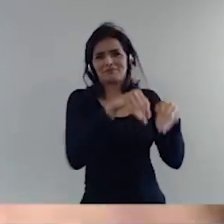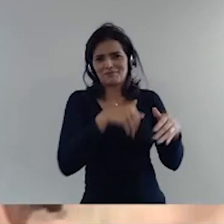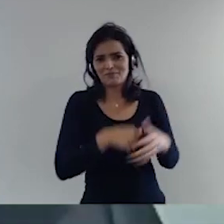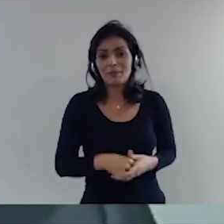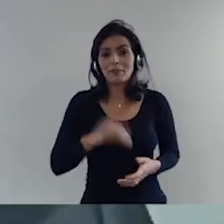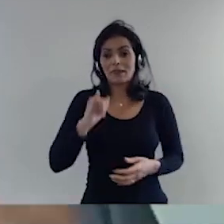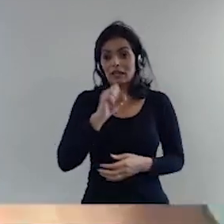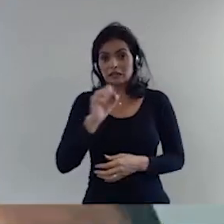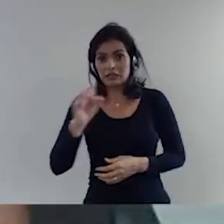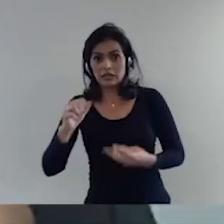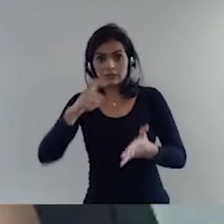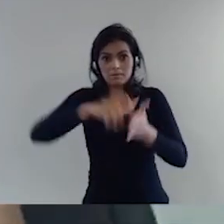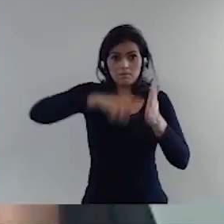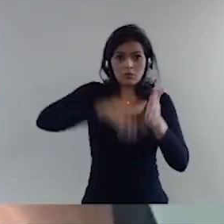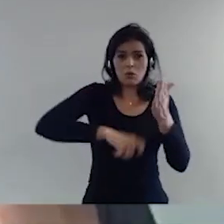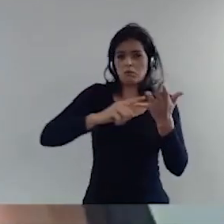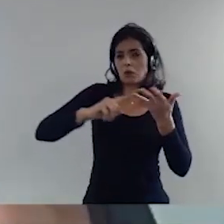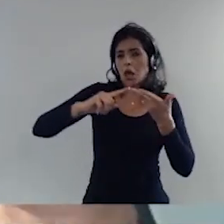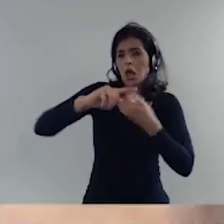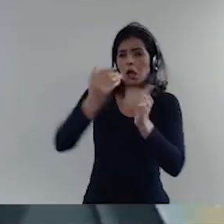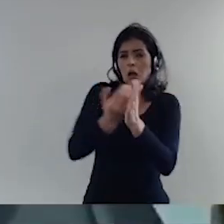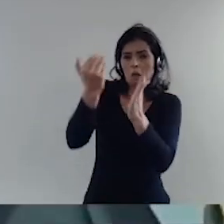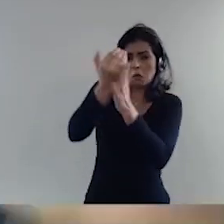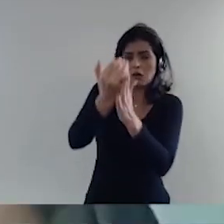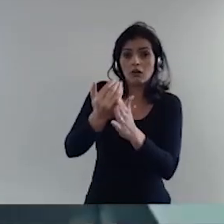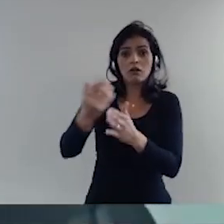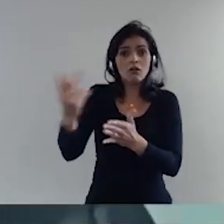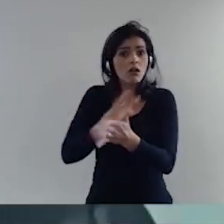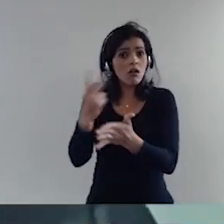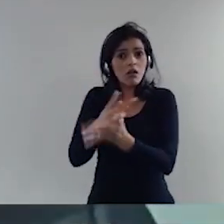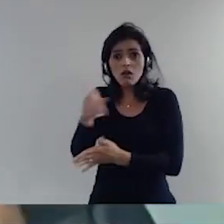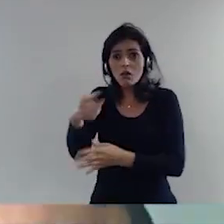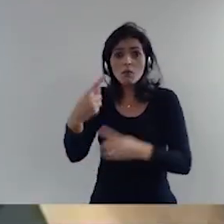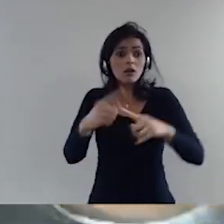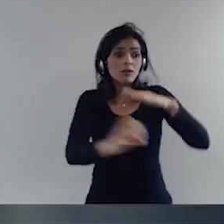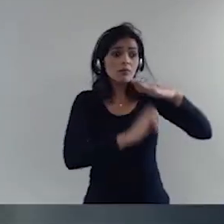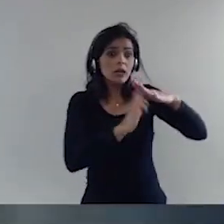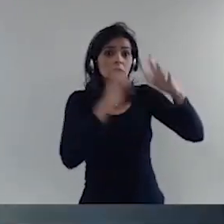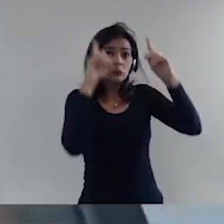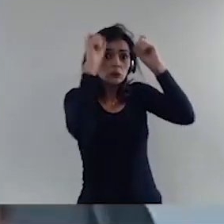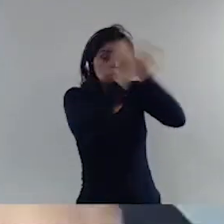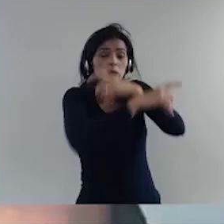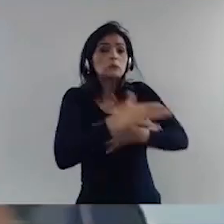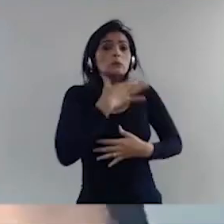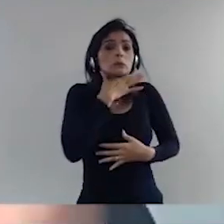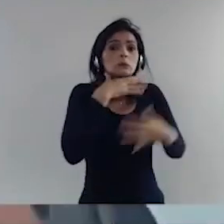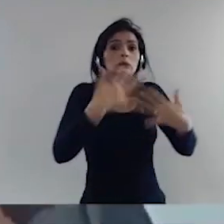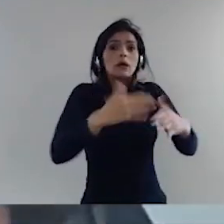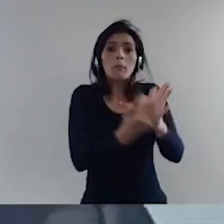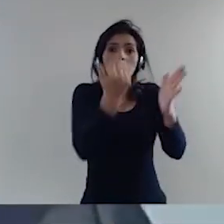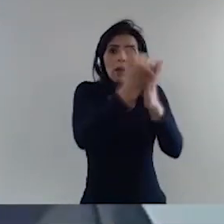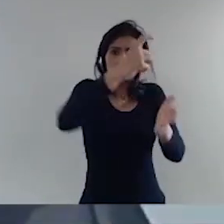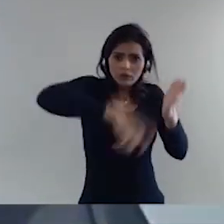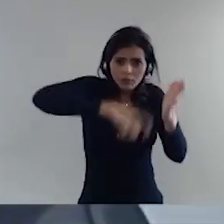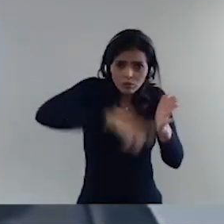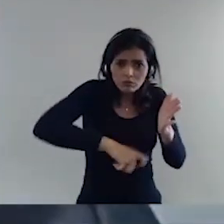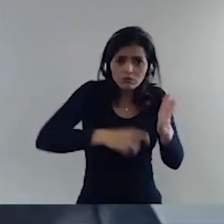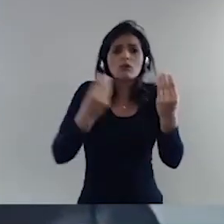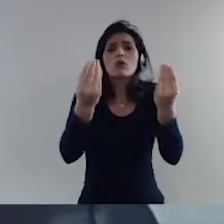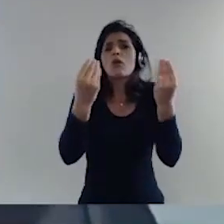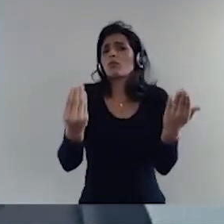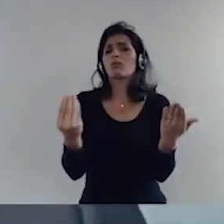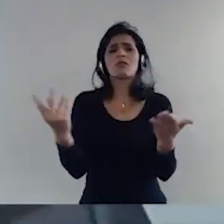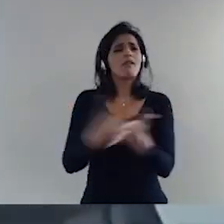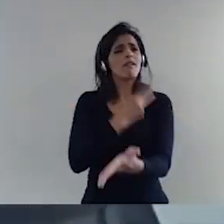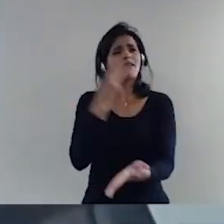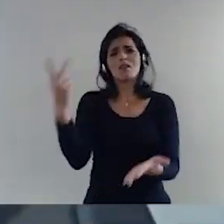Aumentar o ISS, aumentar... Isso é um erro, porque se as empresas estão com dificuldade, a saída não é aumentar tributos. Por